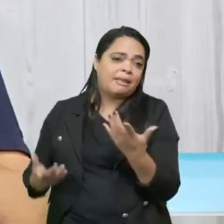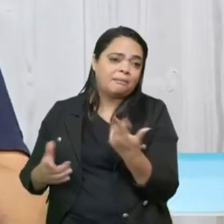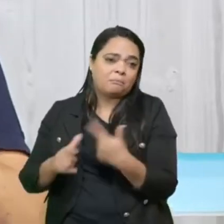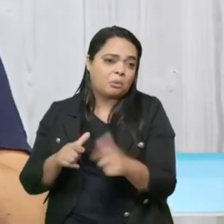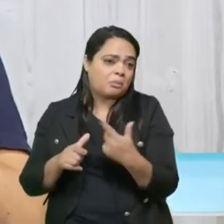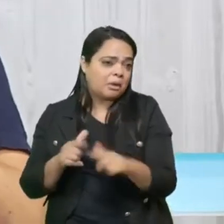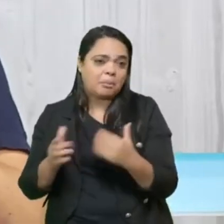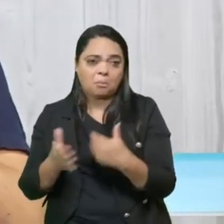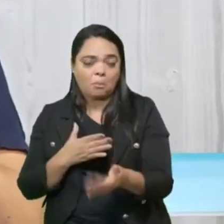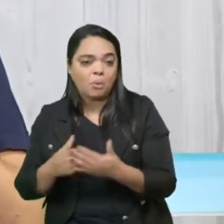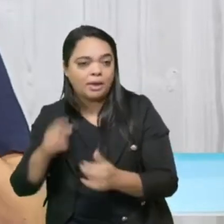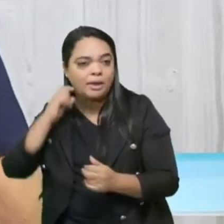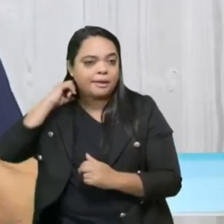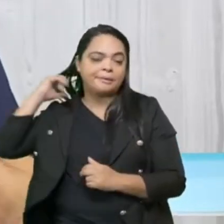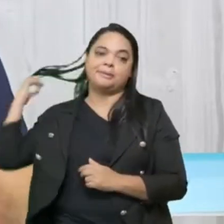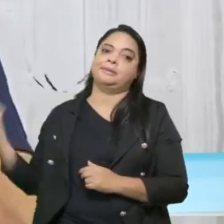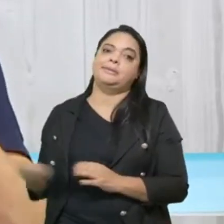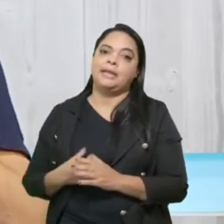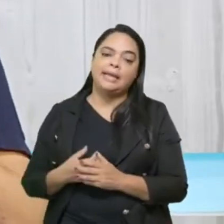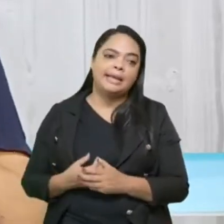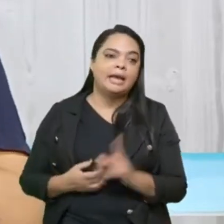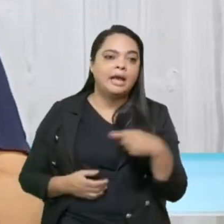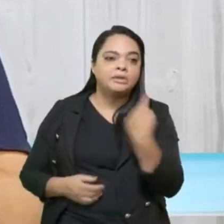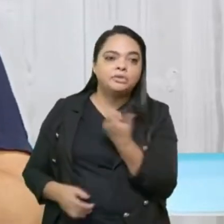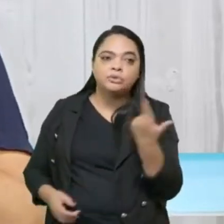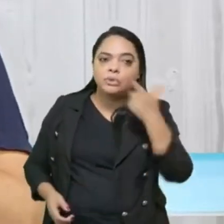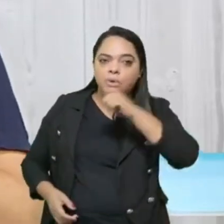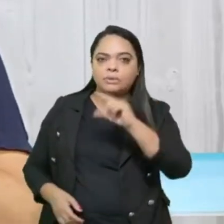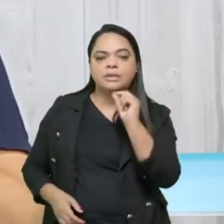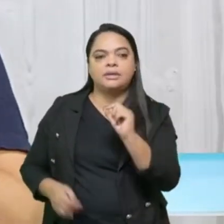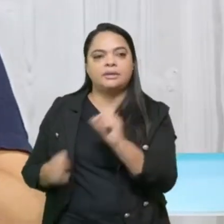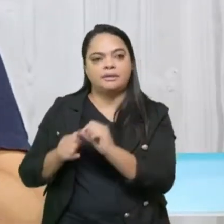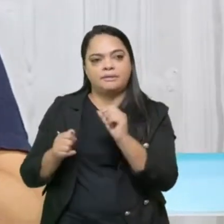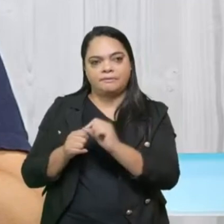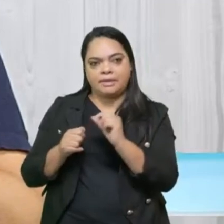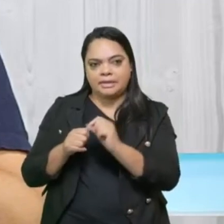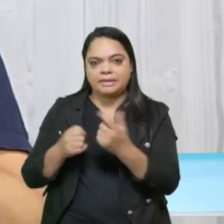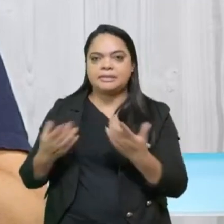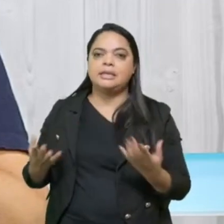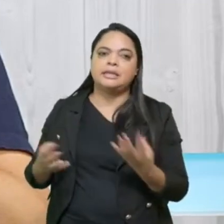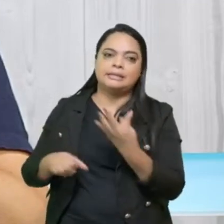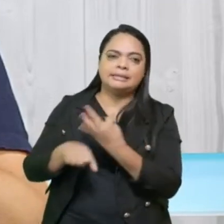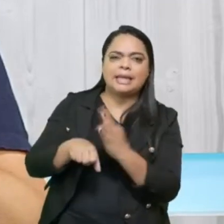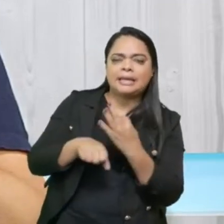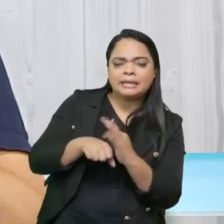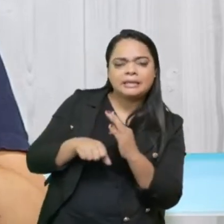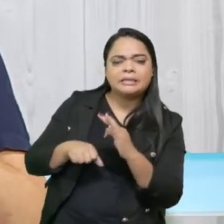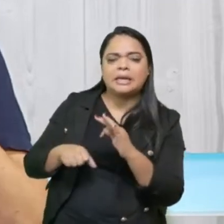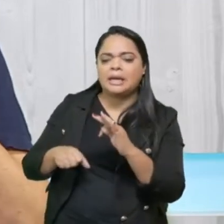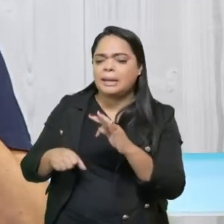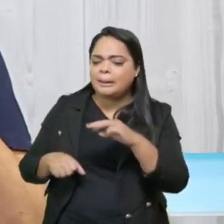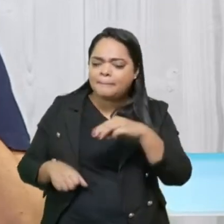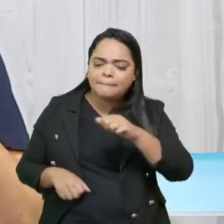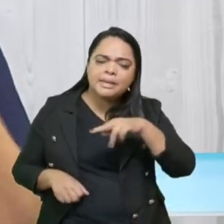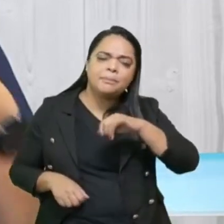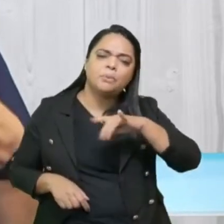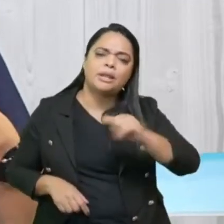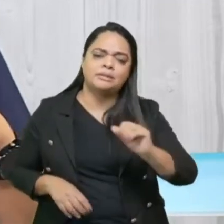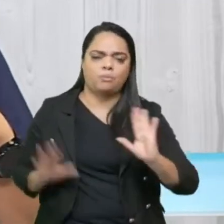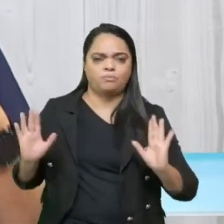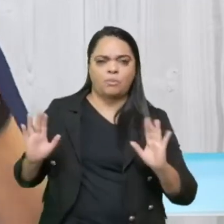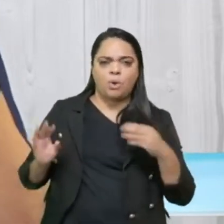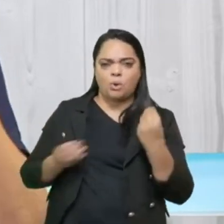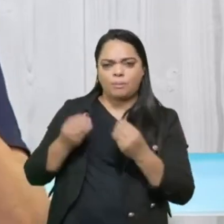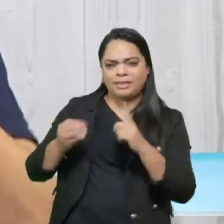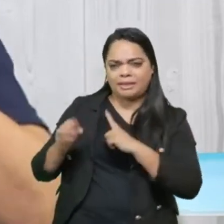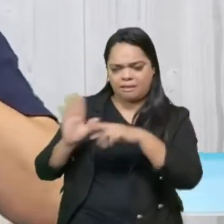alguma disfunção articular, a gente consegue fazer ali as técnicas manipulativas. E as técnicas manipulativas, a gente tem